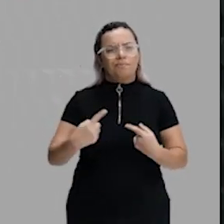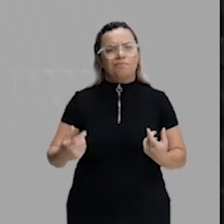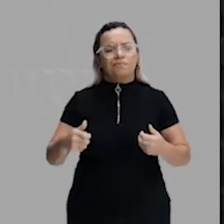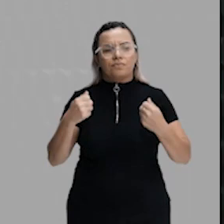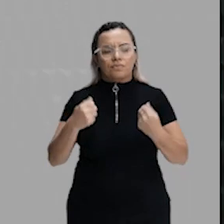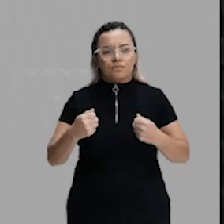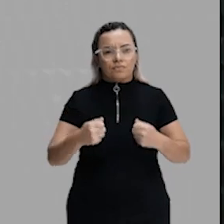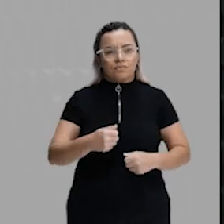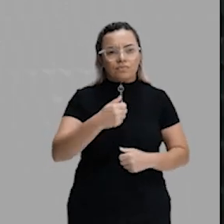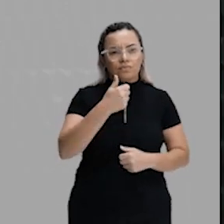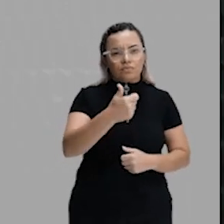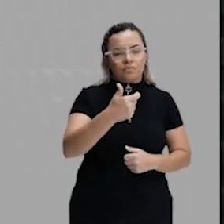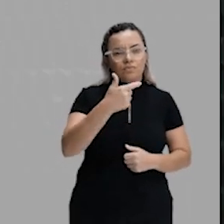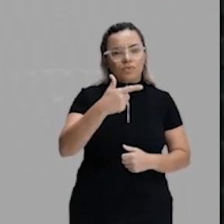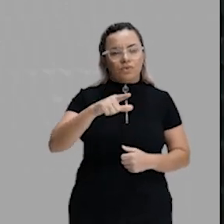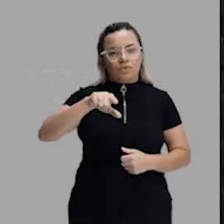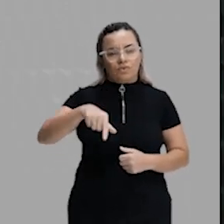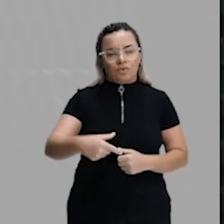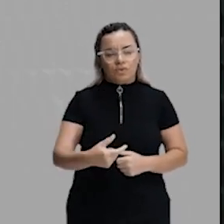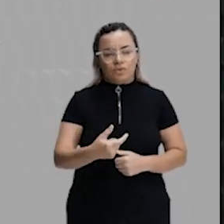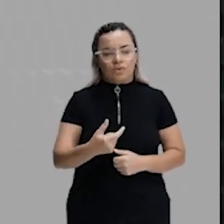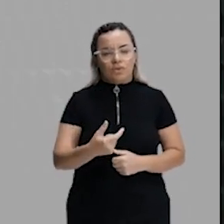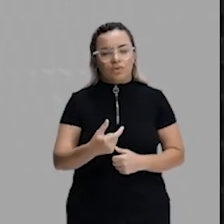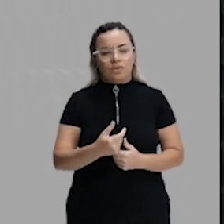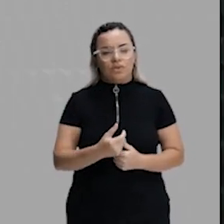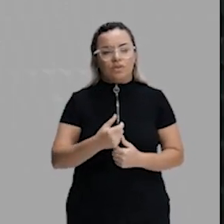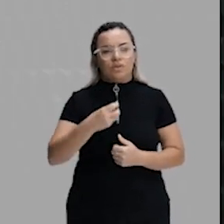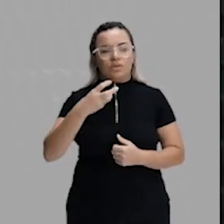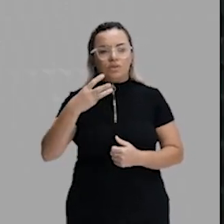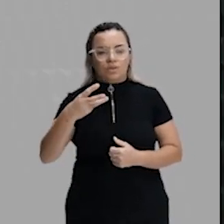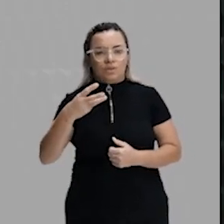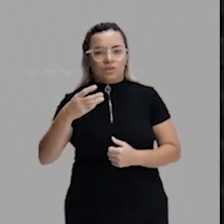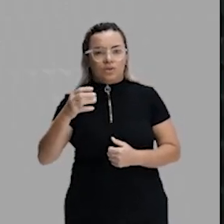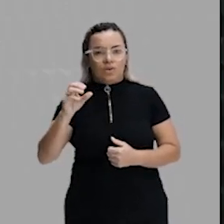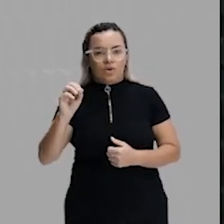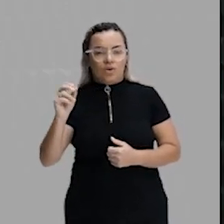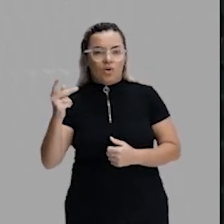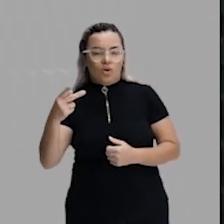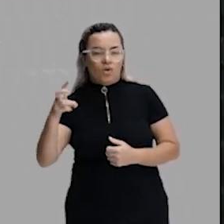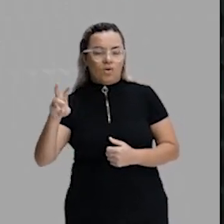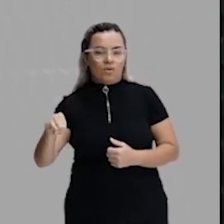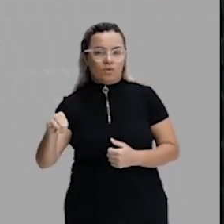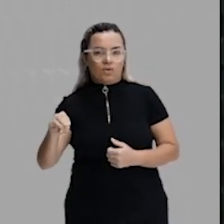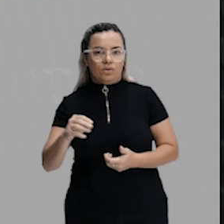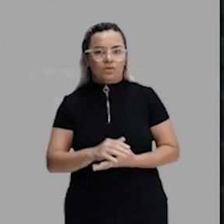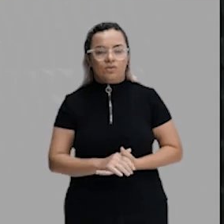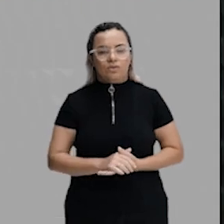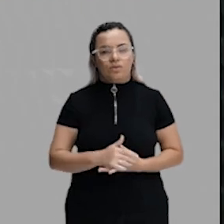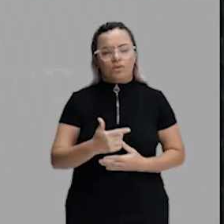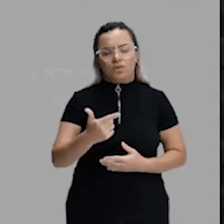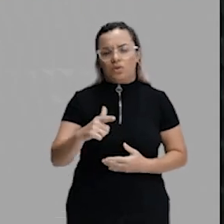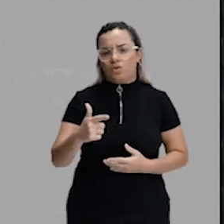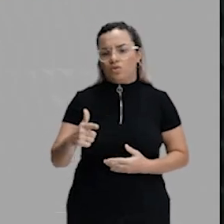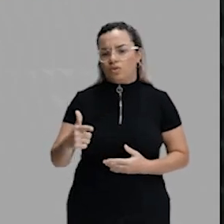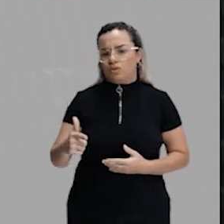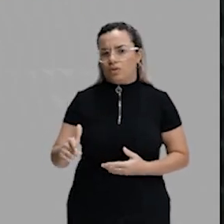12,3 ohms ou kilo-ohms. Como é que você vai fazer? Se não tem resistores no mercado com esse